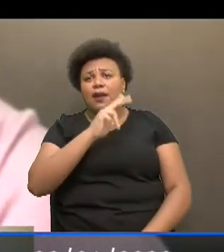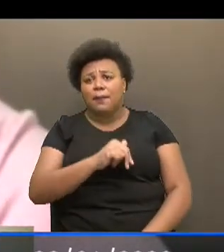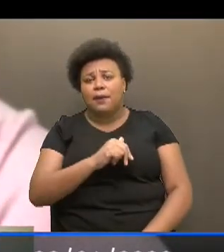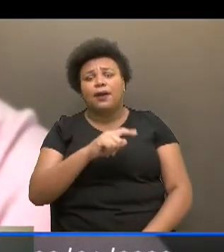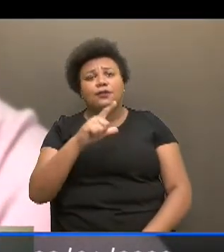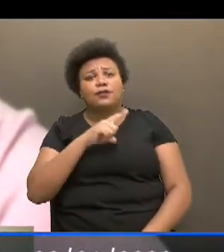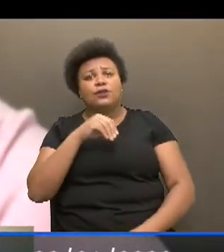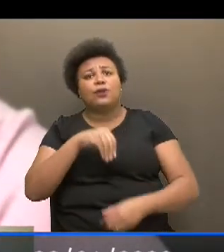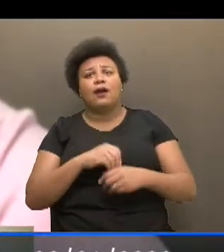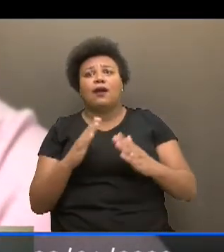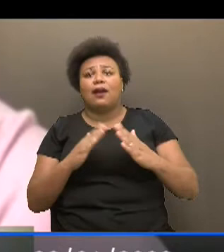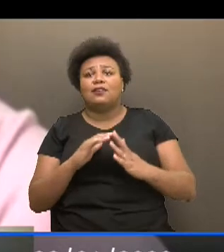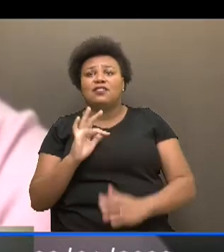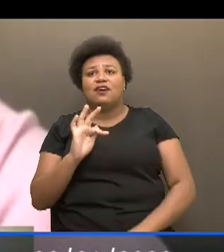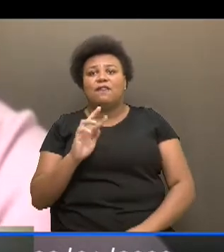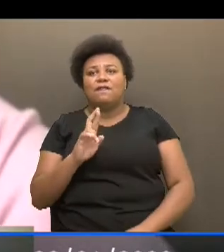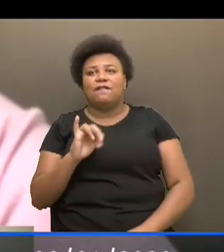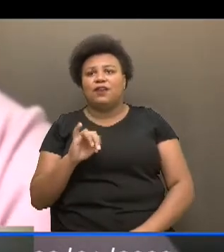nossos frigoríficos